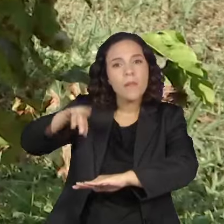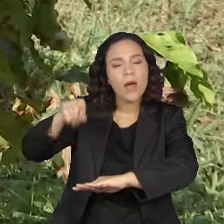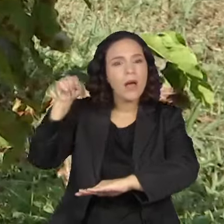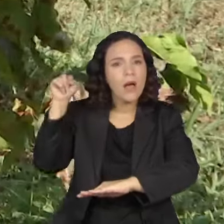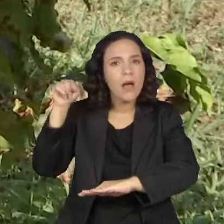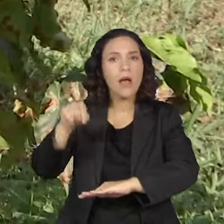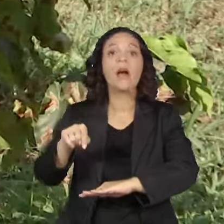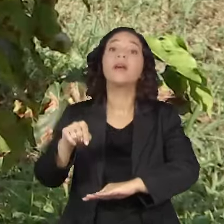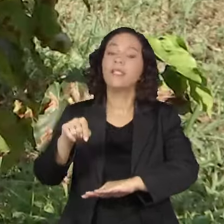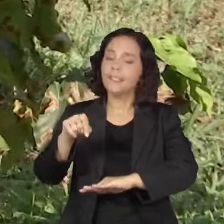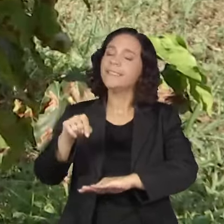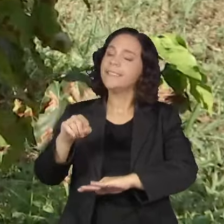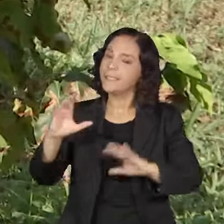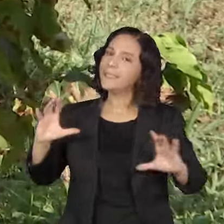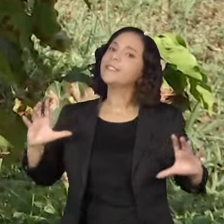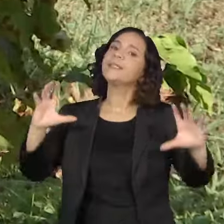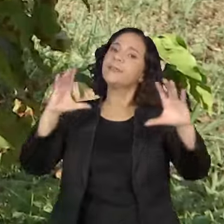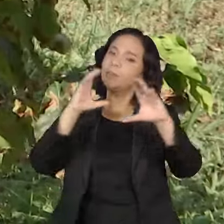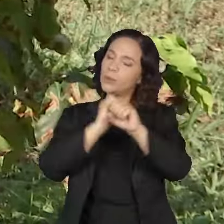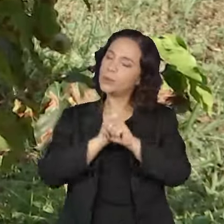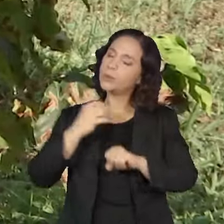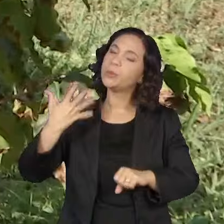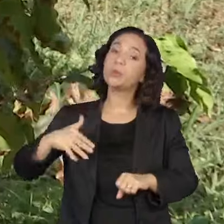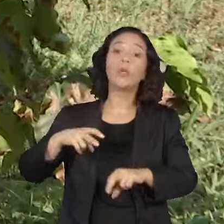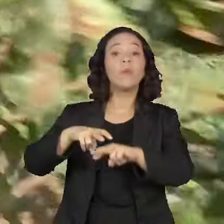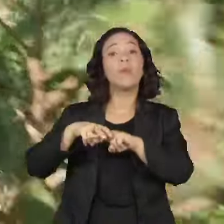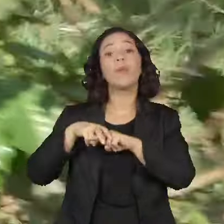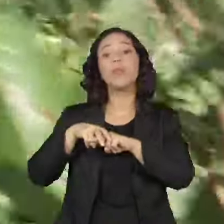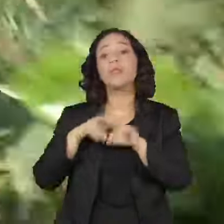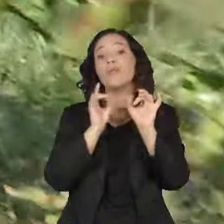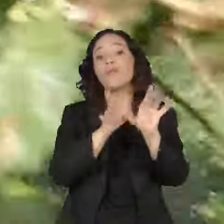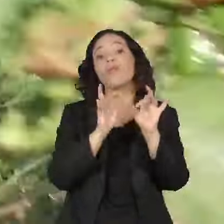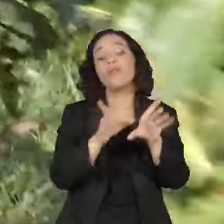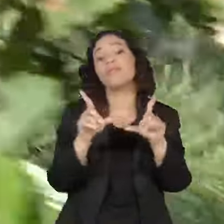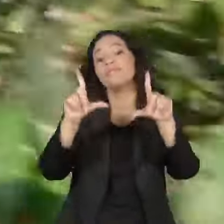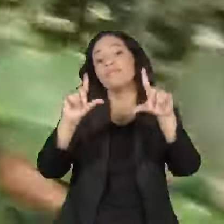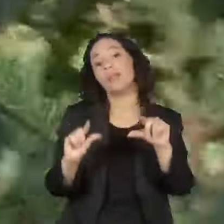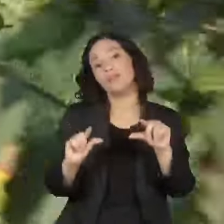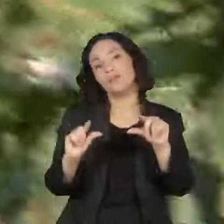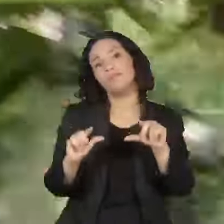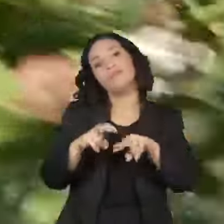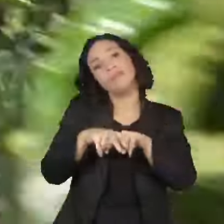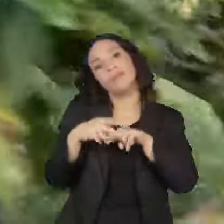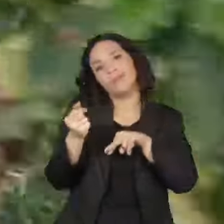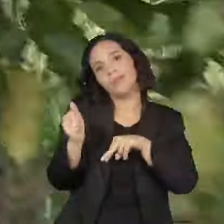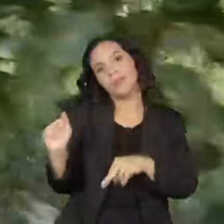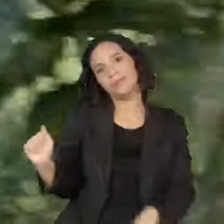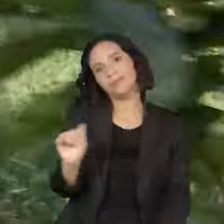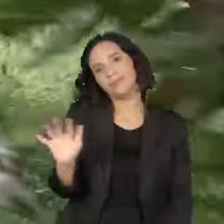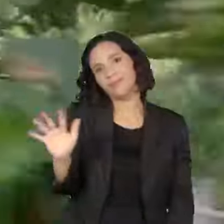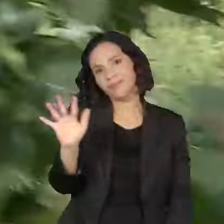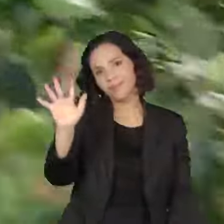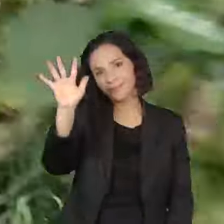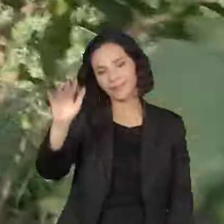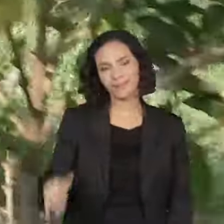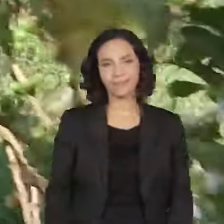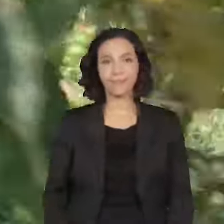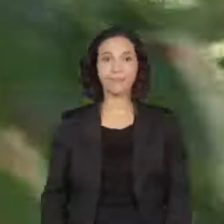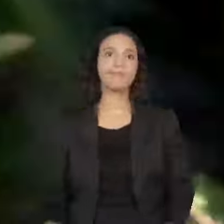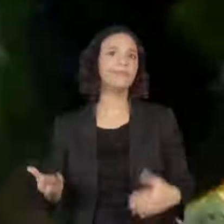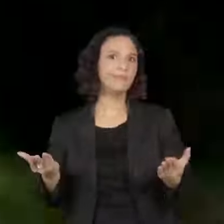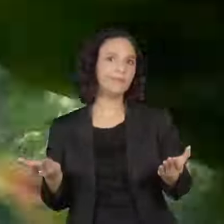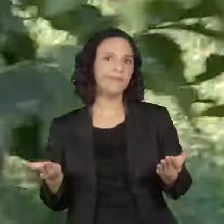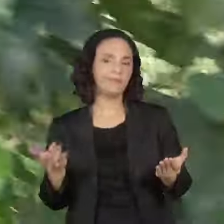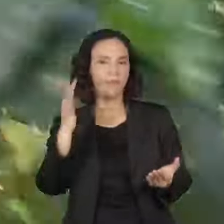relativamente interessante. E com isso, a oferta ficou muito contraída e o preço do café passou a subir. É de se esperar